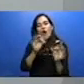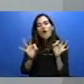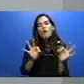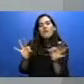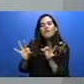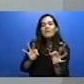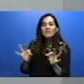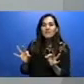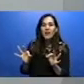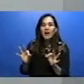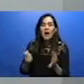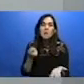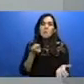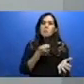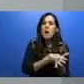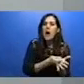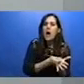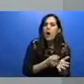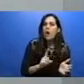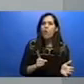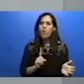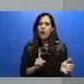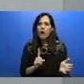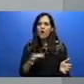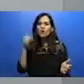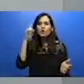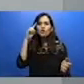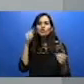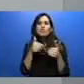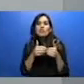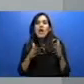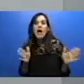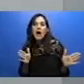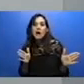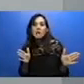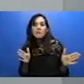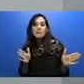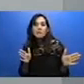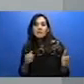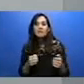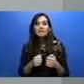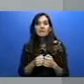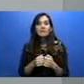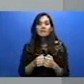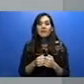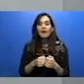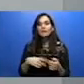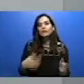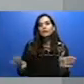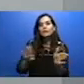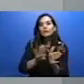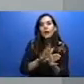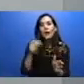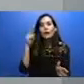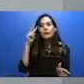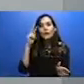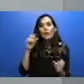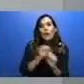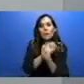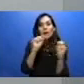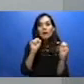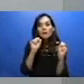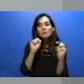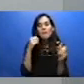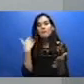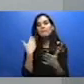paga ou não, que dia que abre, porque tem lugares que, por exemplo, às vezes não abre na segunda, às vezes só abre à tarde. Você chega lá de manhãzinha, perde todo o seu dia de